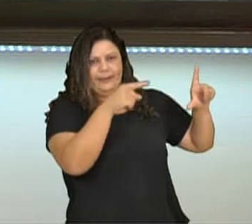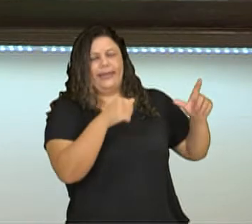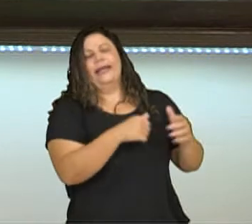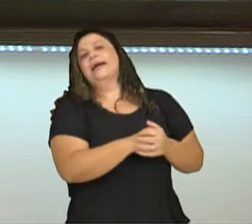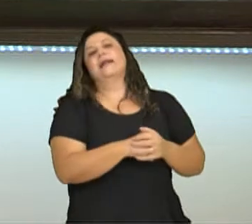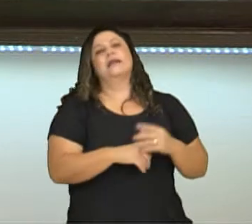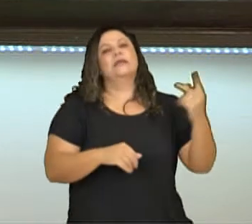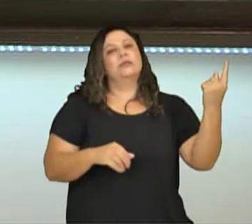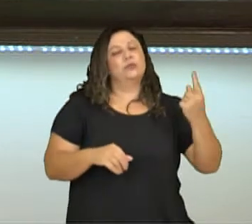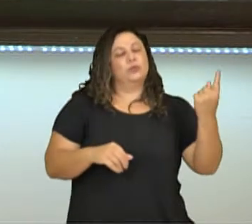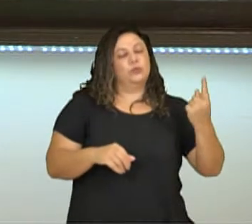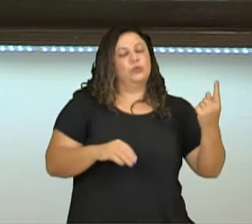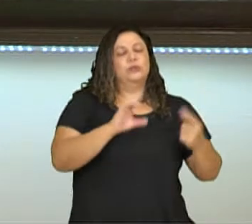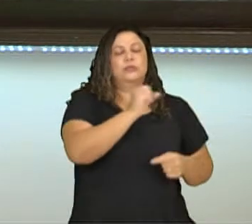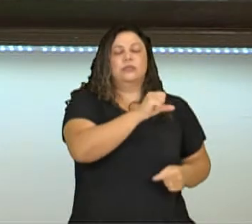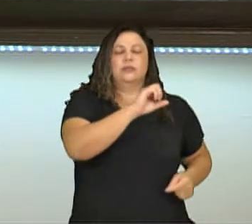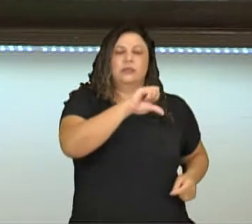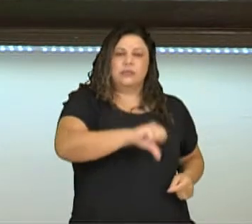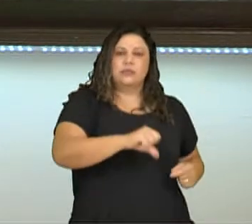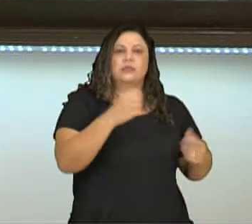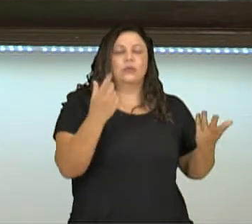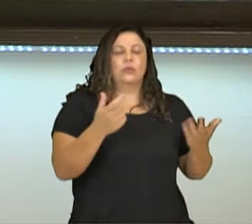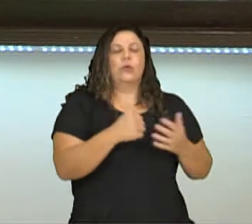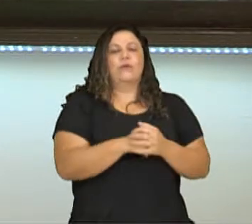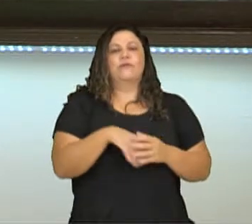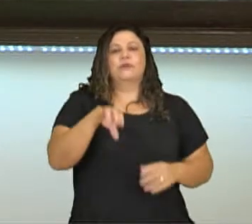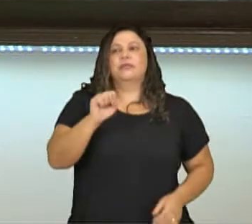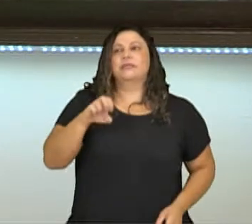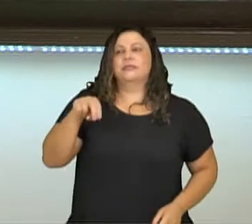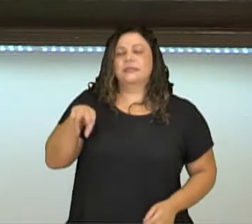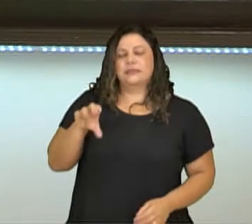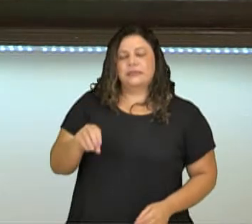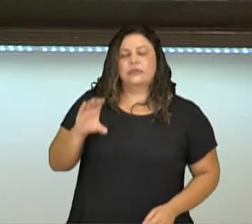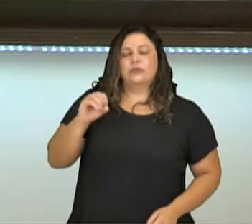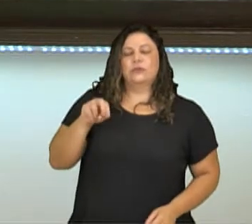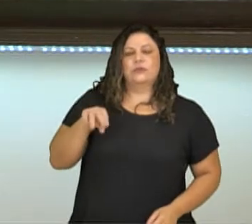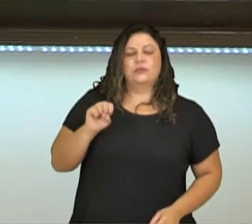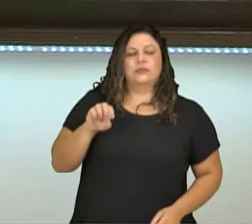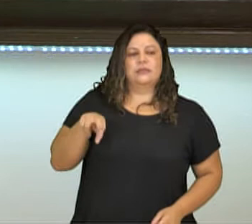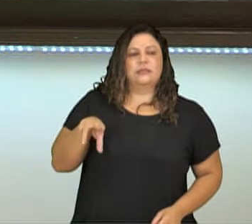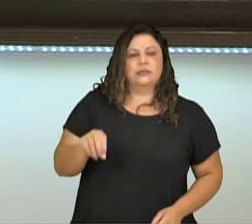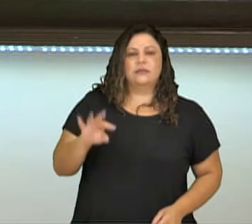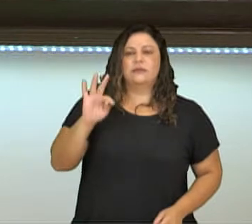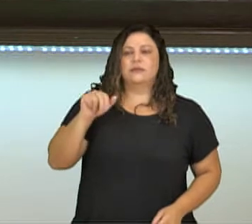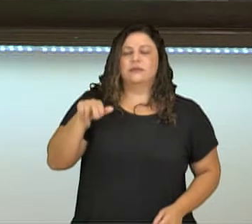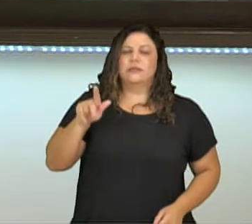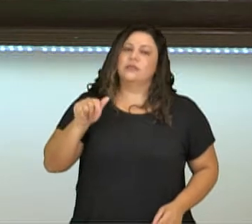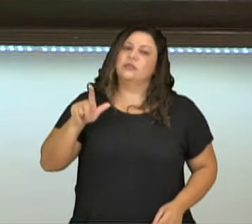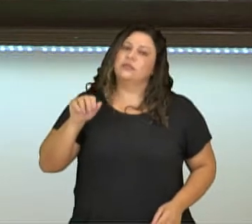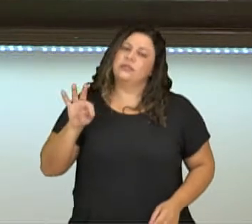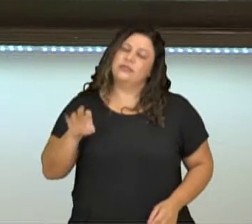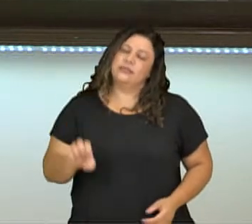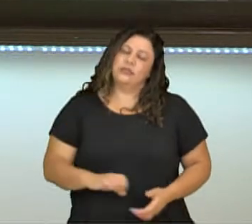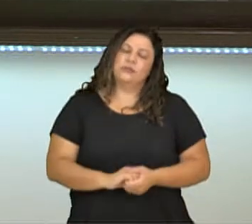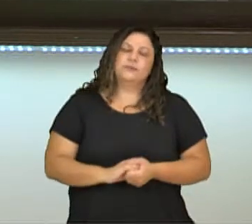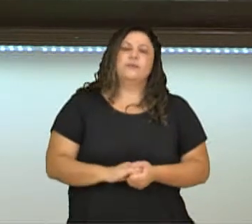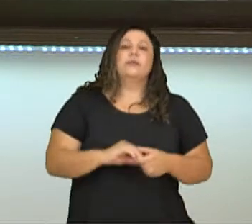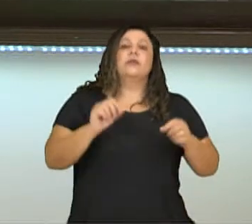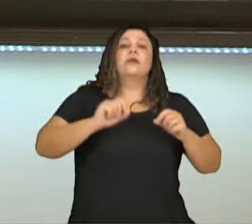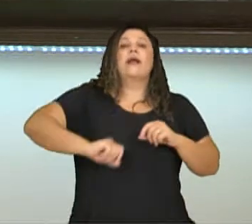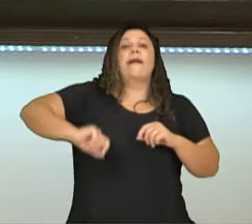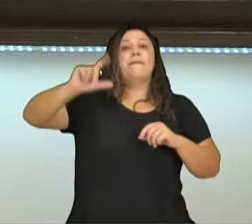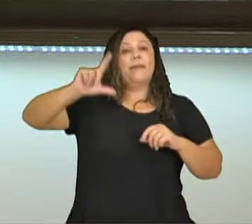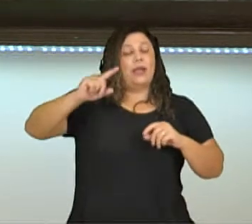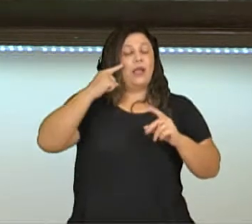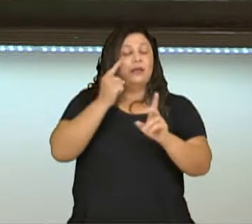até 89 graus, os valores de seno, cosseno e tangente. Então, quando o ângulo é maior, a gente não vai conseguir